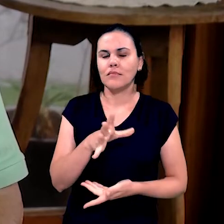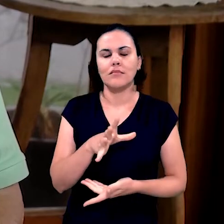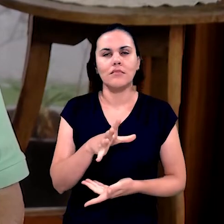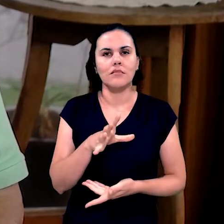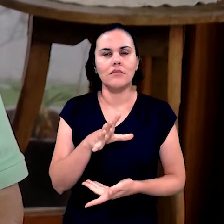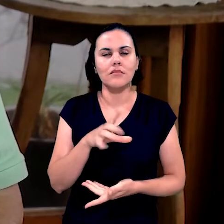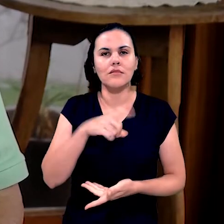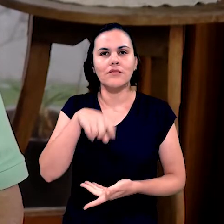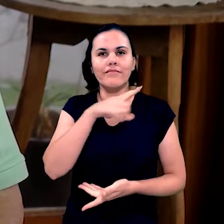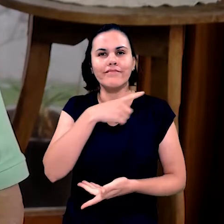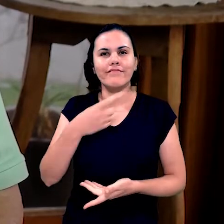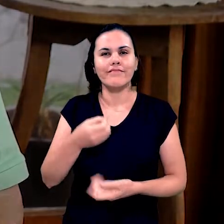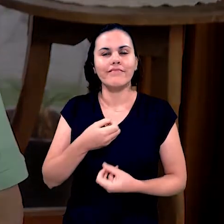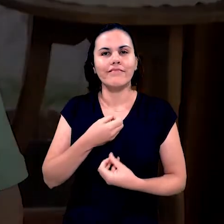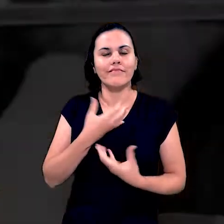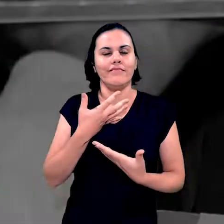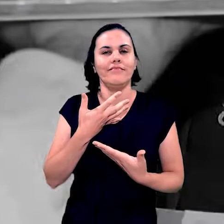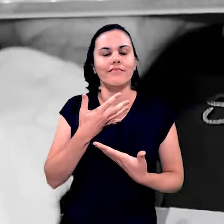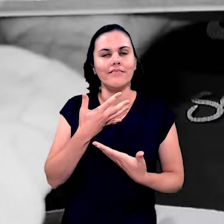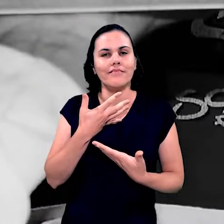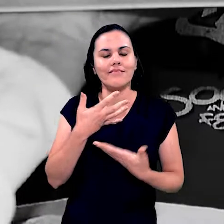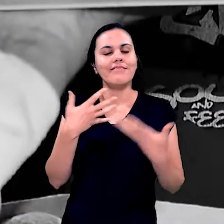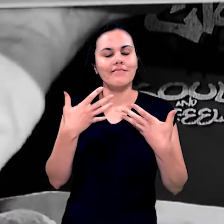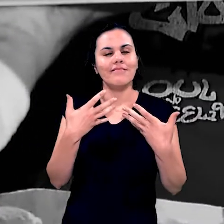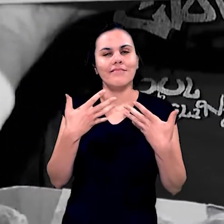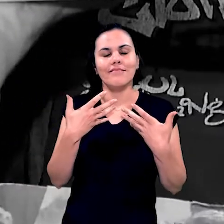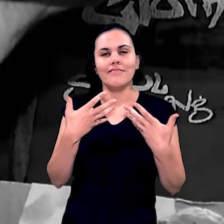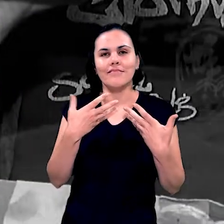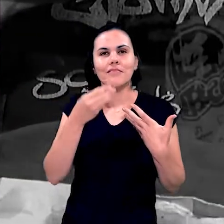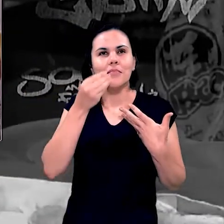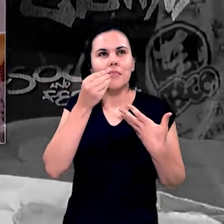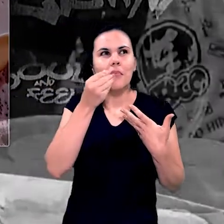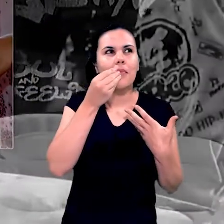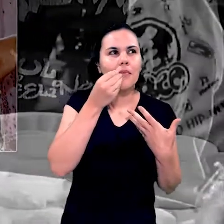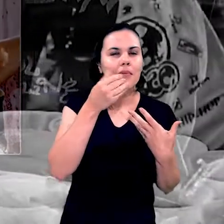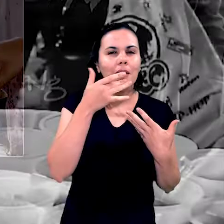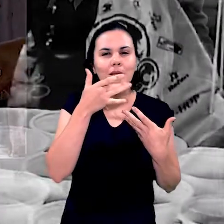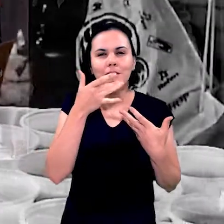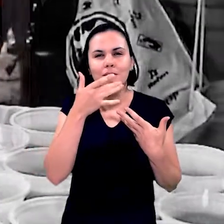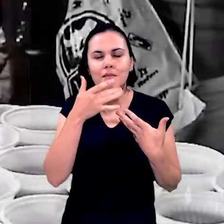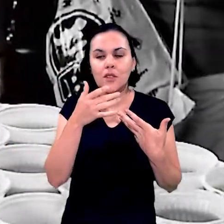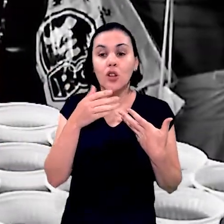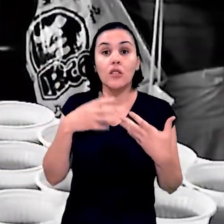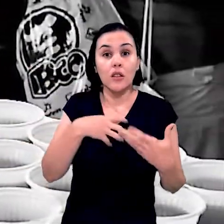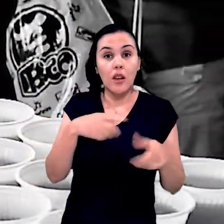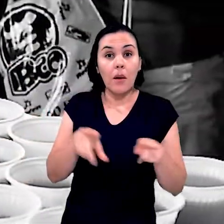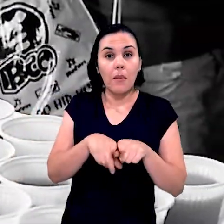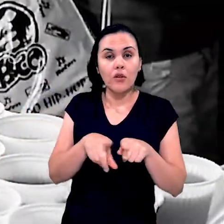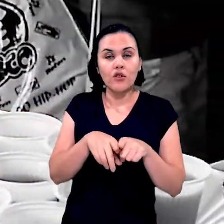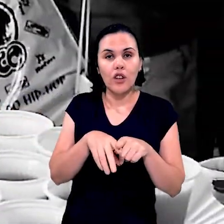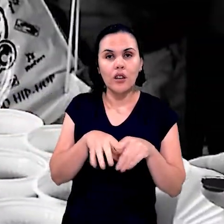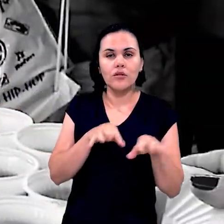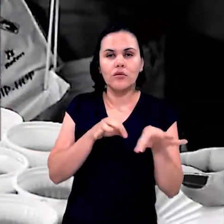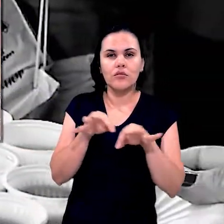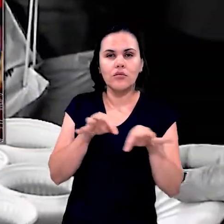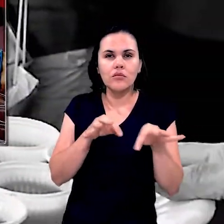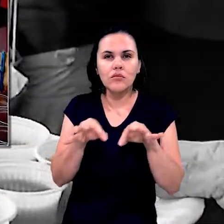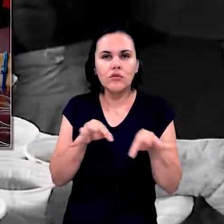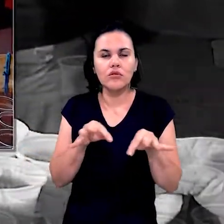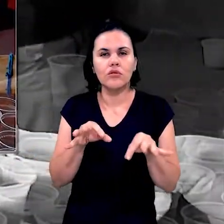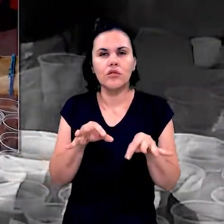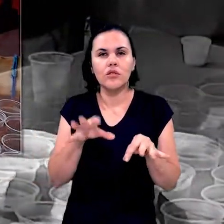qualificado que deixa a gente realmente entusiasmado com a confecção,